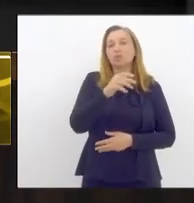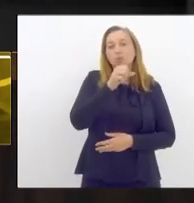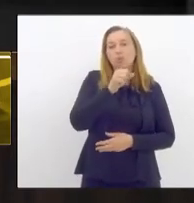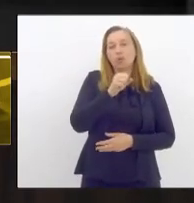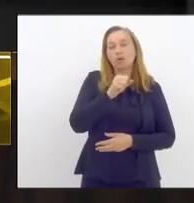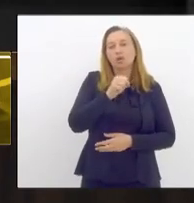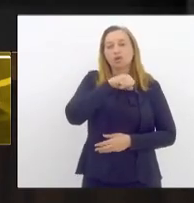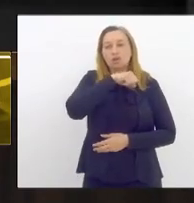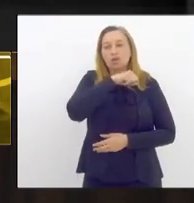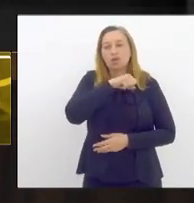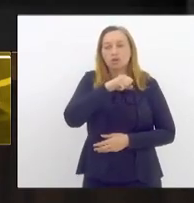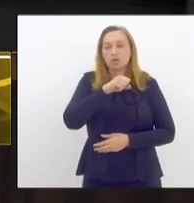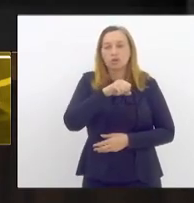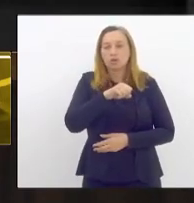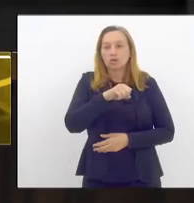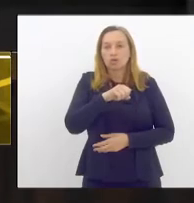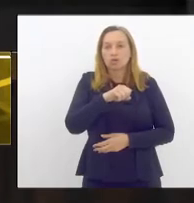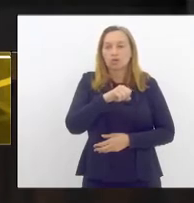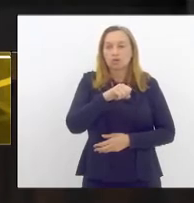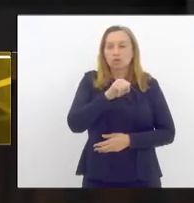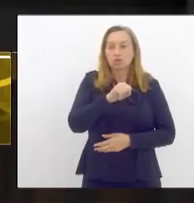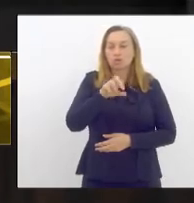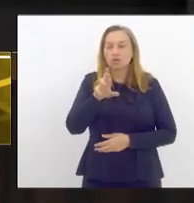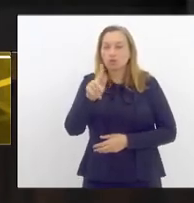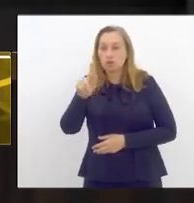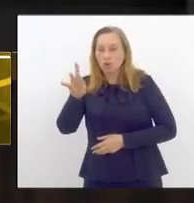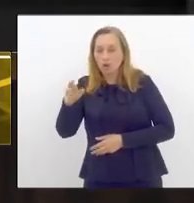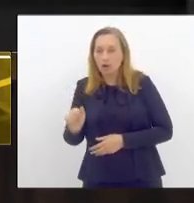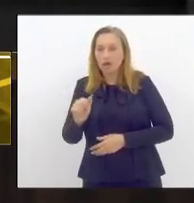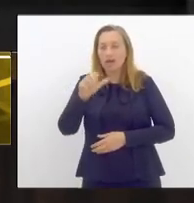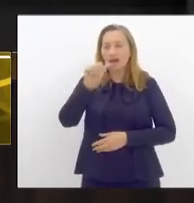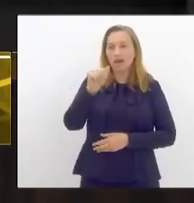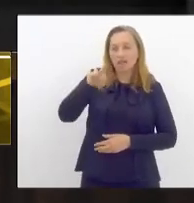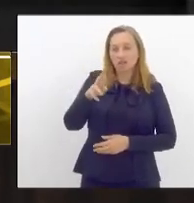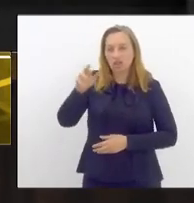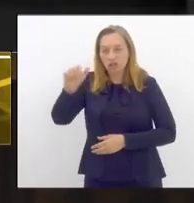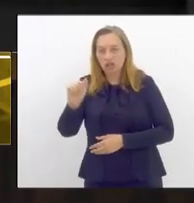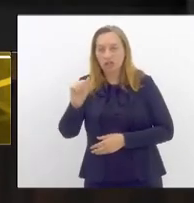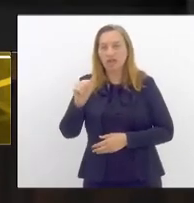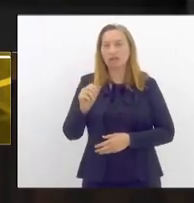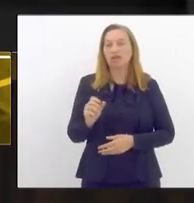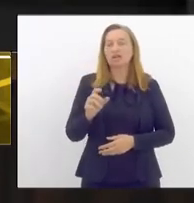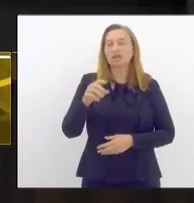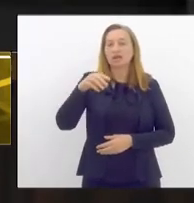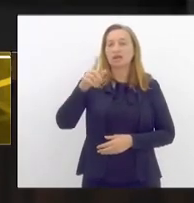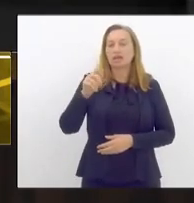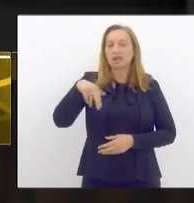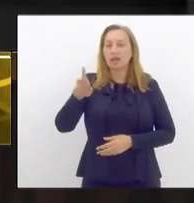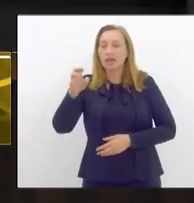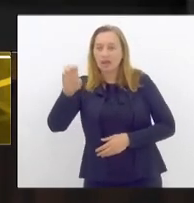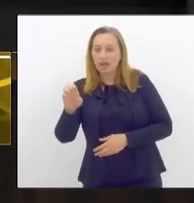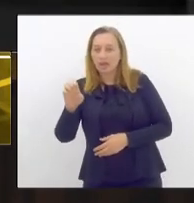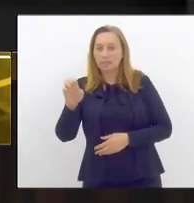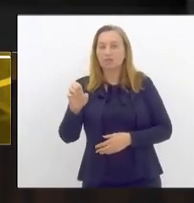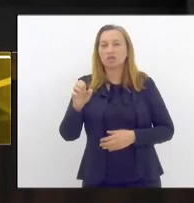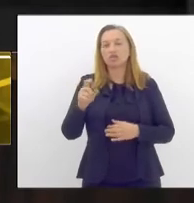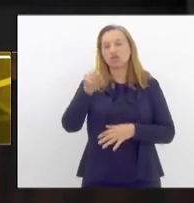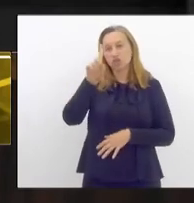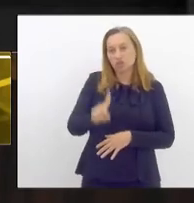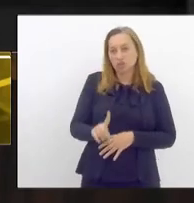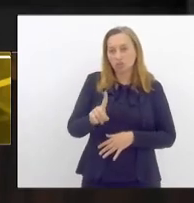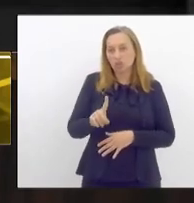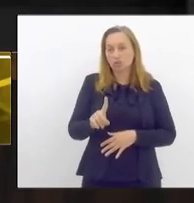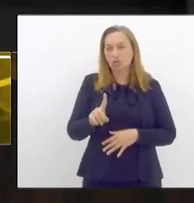Ângela Eduardo do Dr Guilherme Mercês diretor de economia e inovação da